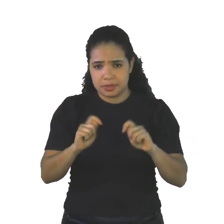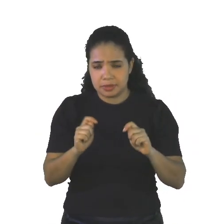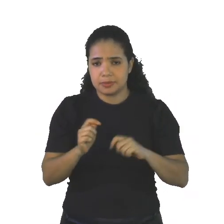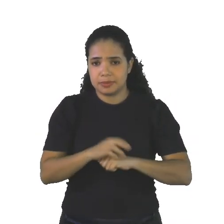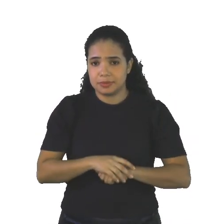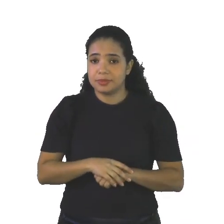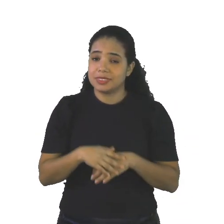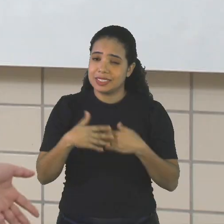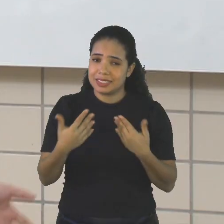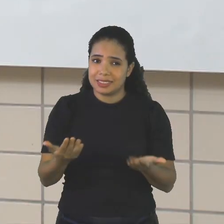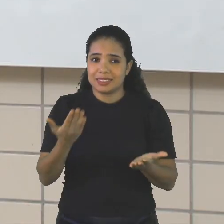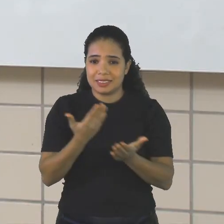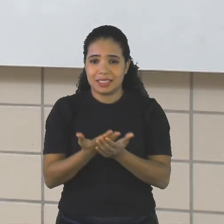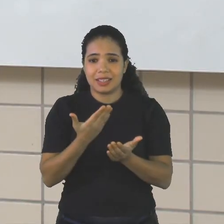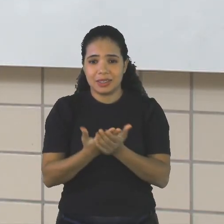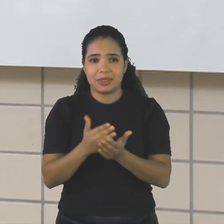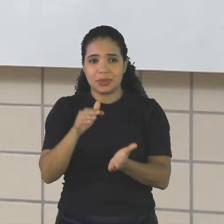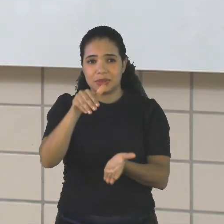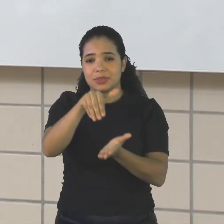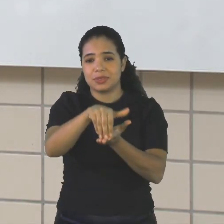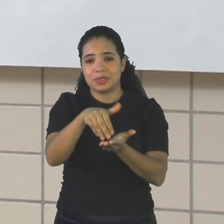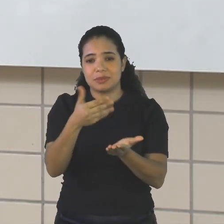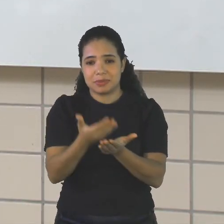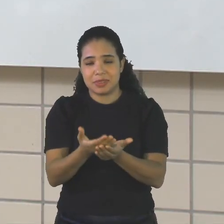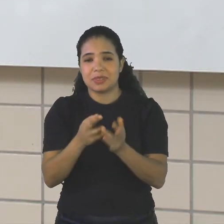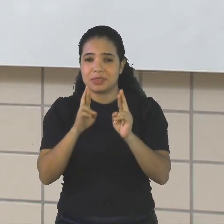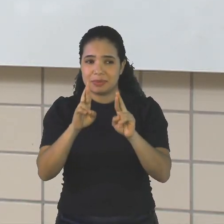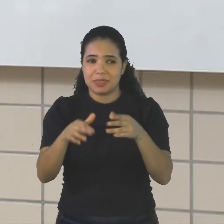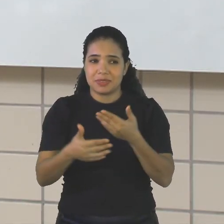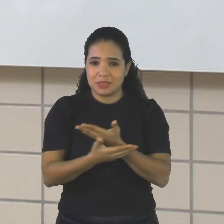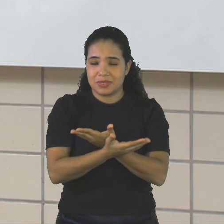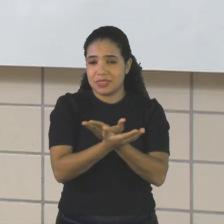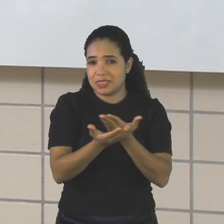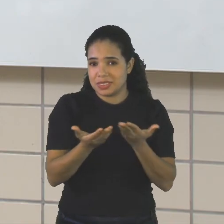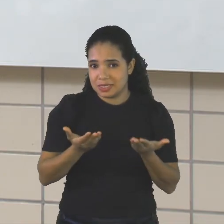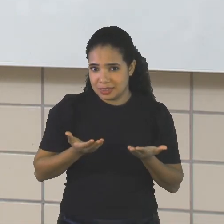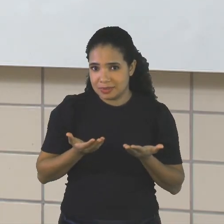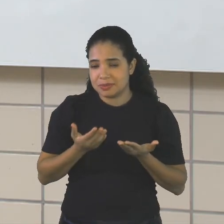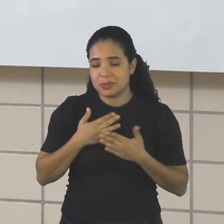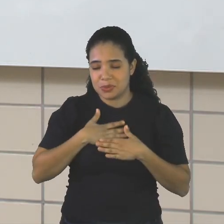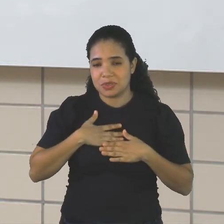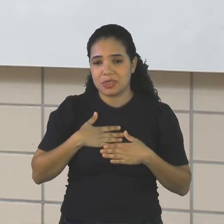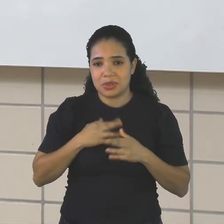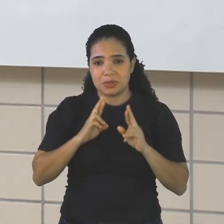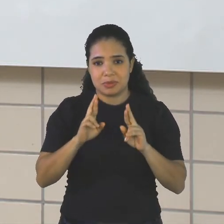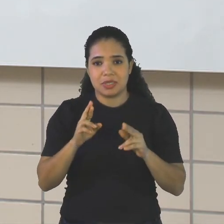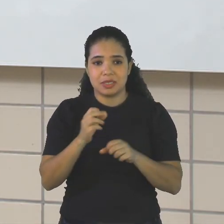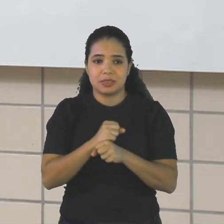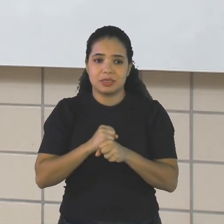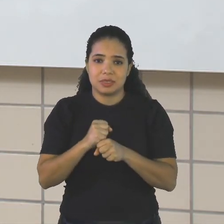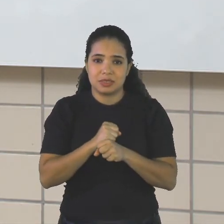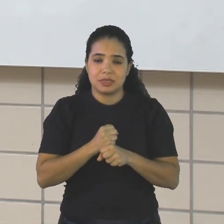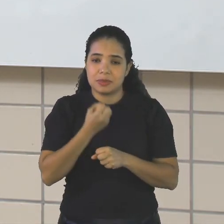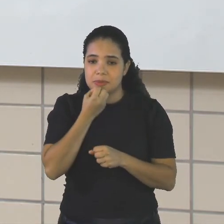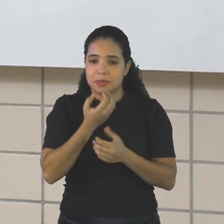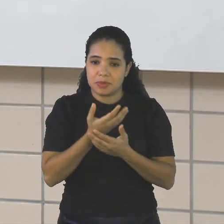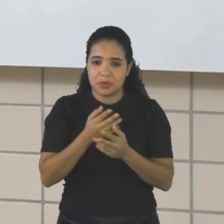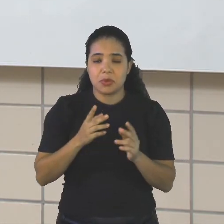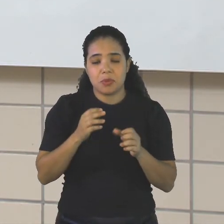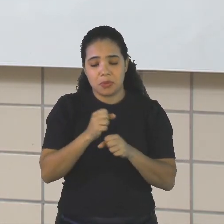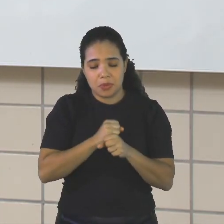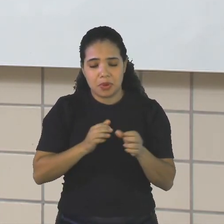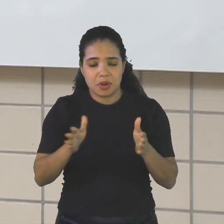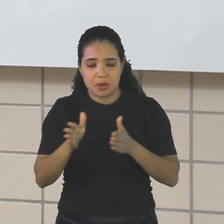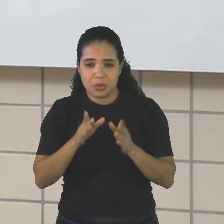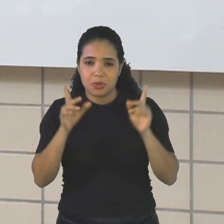essa foi nossa última aula do ano, tá? Eu espero que esse ano tenha sido produtivo na medida certa para vocês. Foi um ano difícil, mas a gente